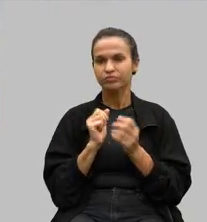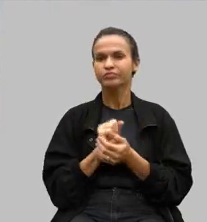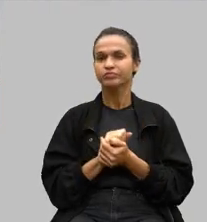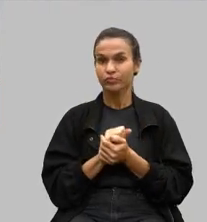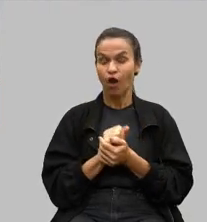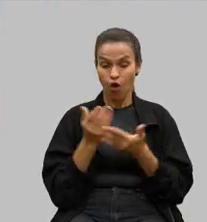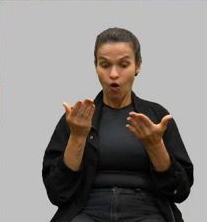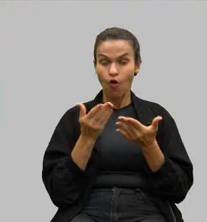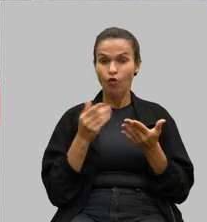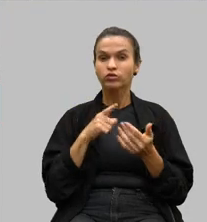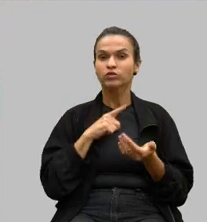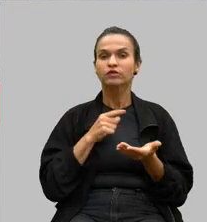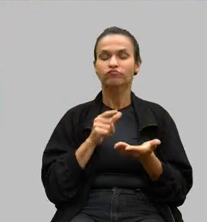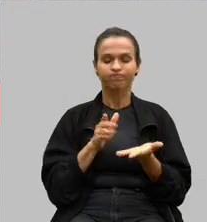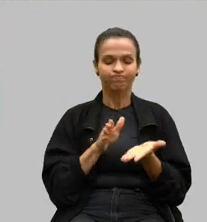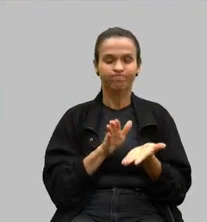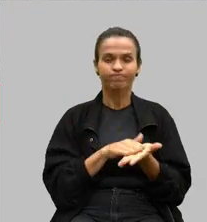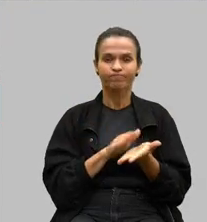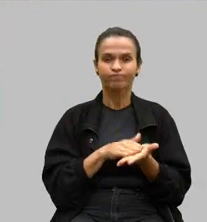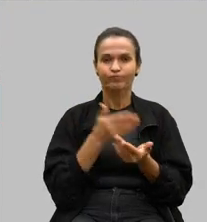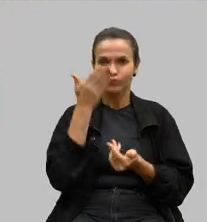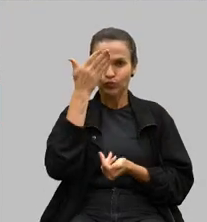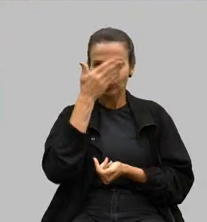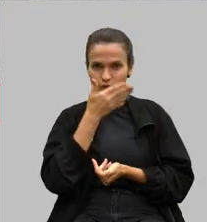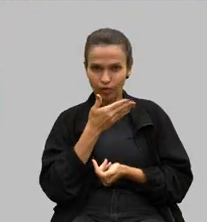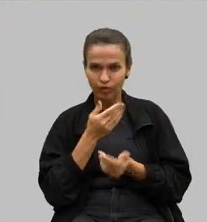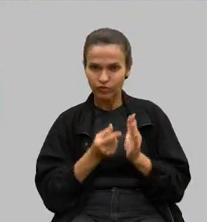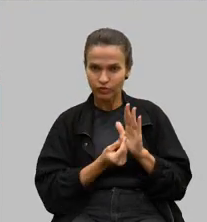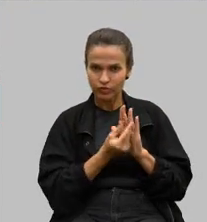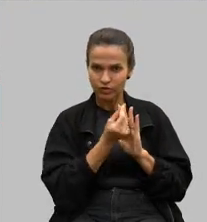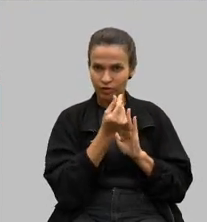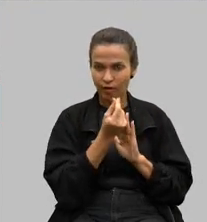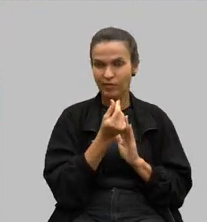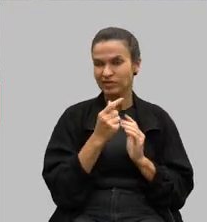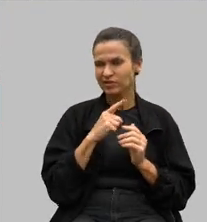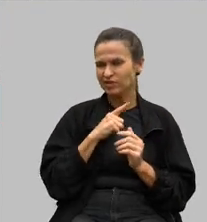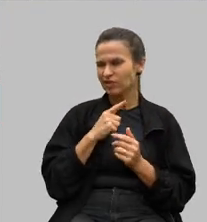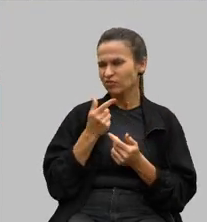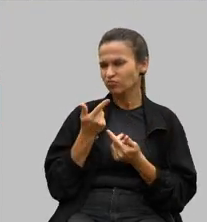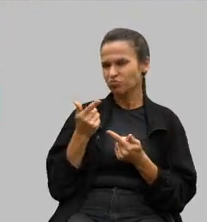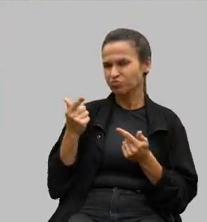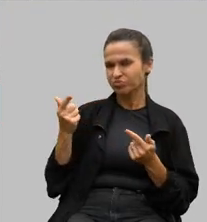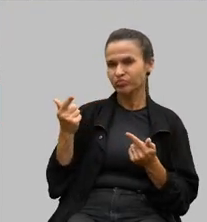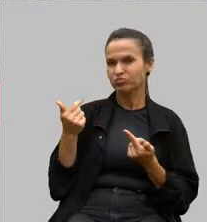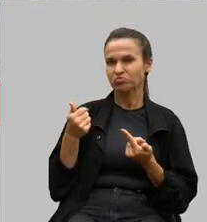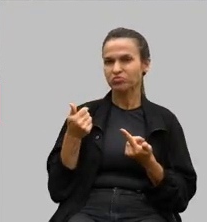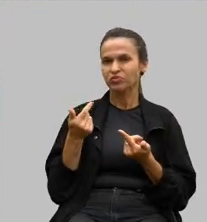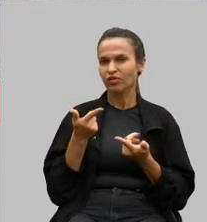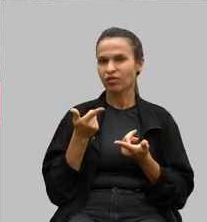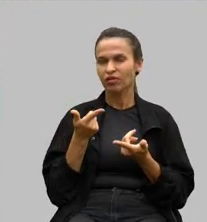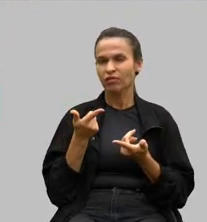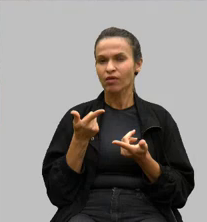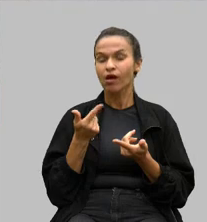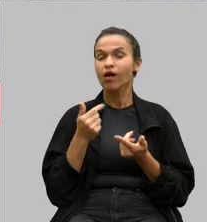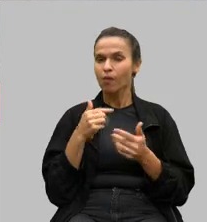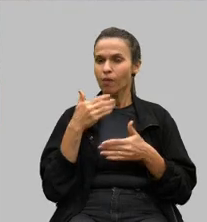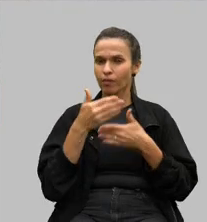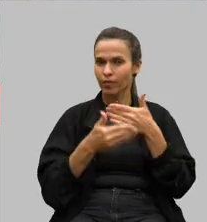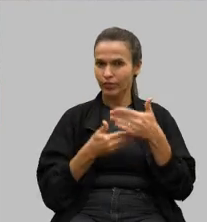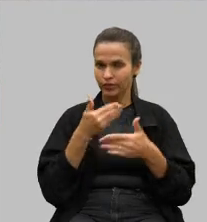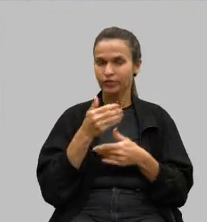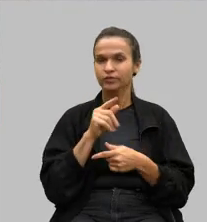hoje teve prestação de contas né mas teve momentos que a gente não teve prestação de contas eh acho que esse processo é um processo muito